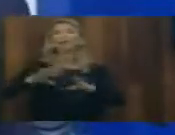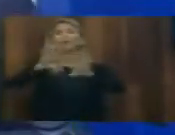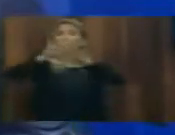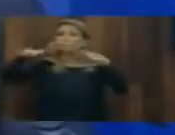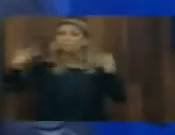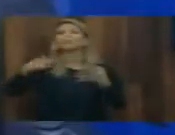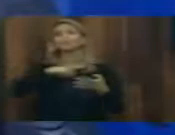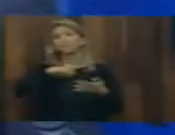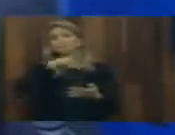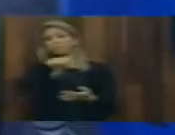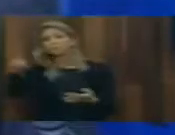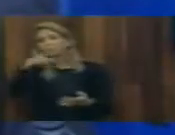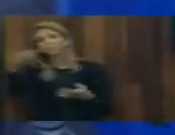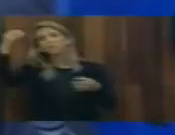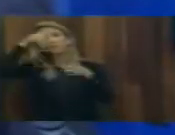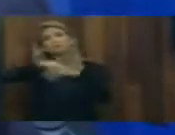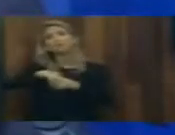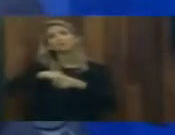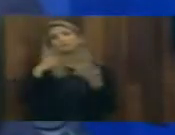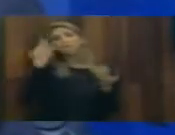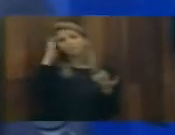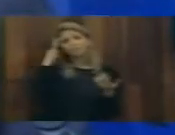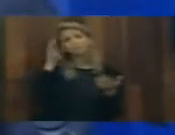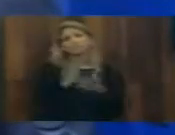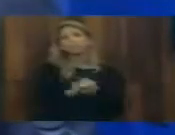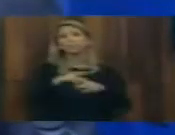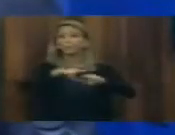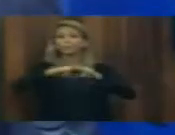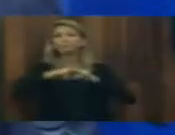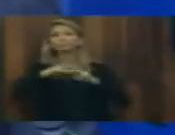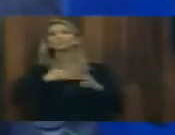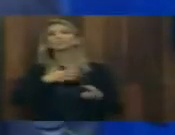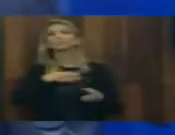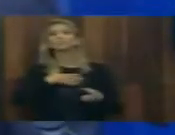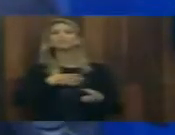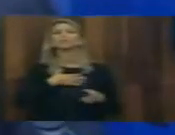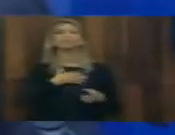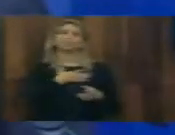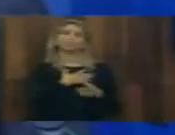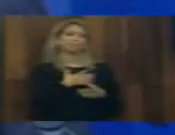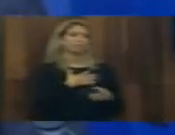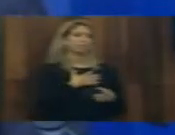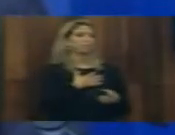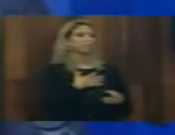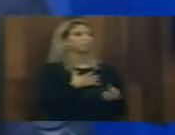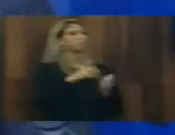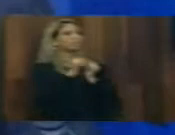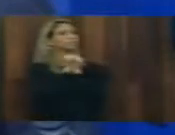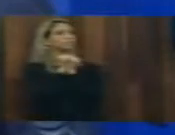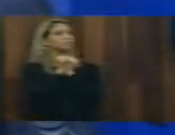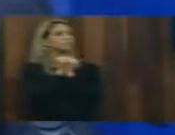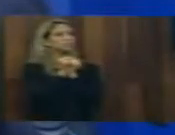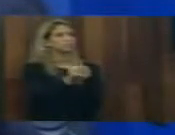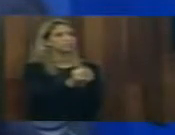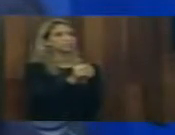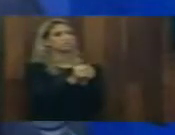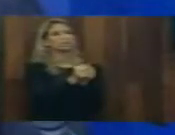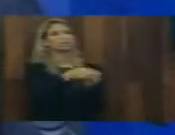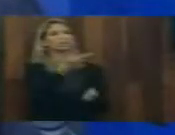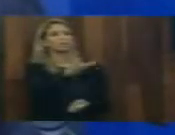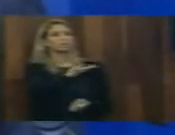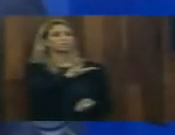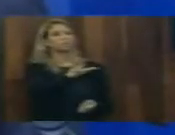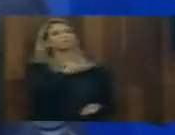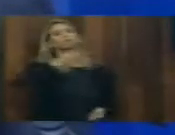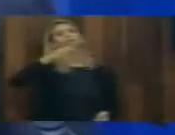briga, discussão, pensando em política. Por isso que faço aqui, Adair, junto com o nobre querido, nosso